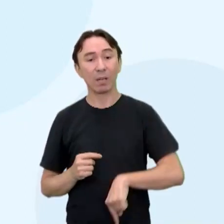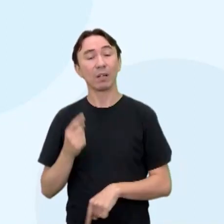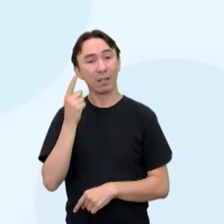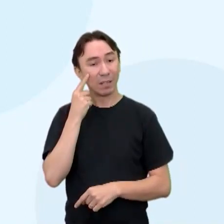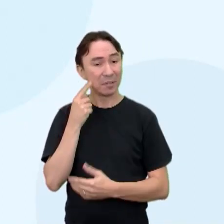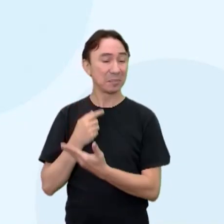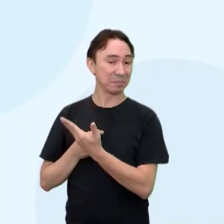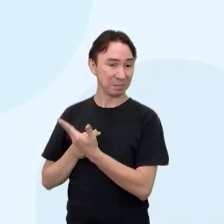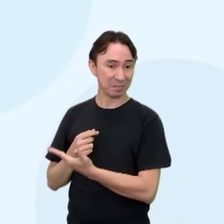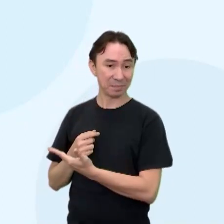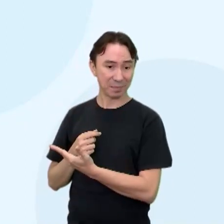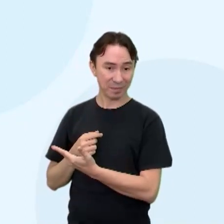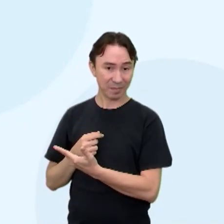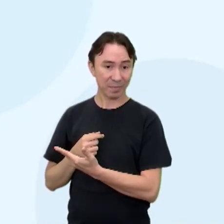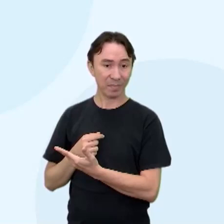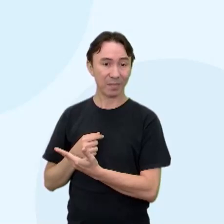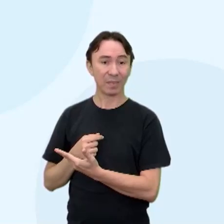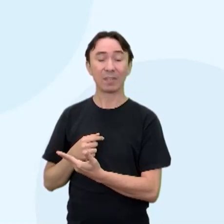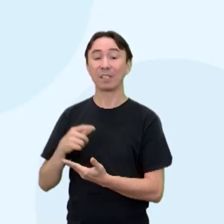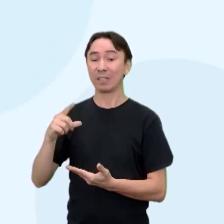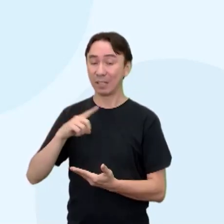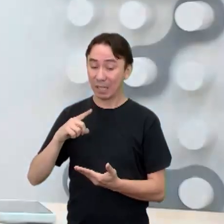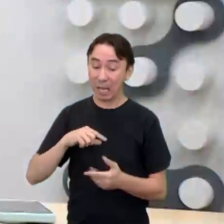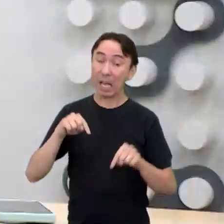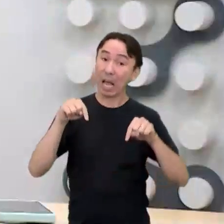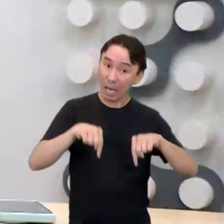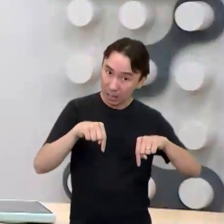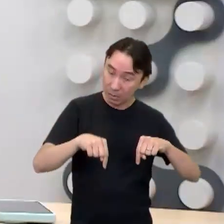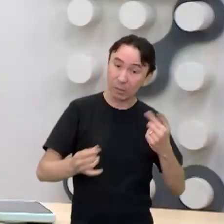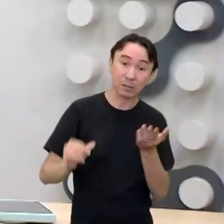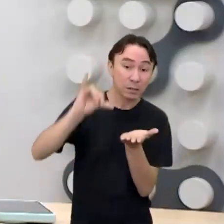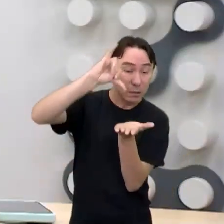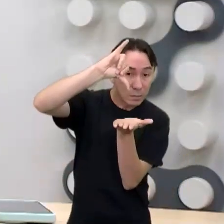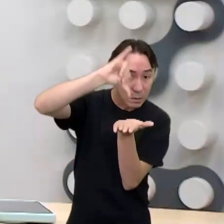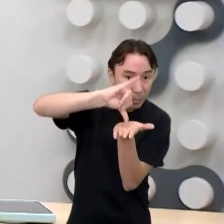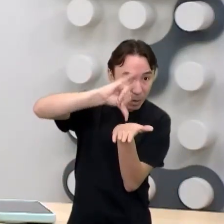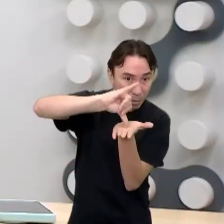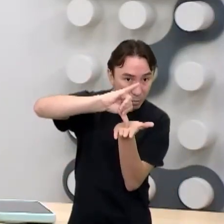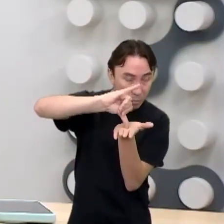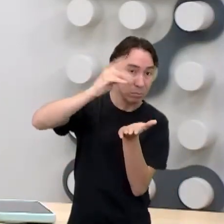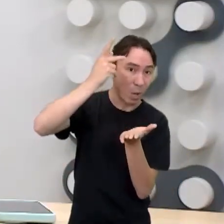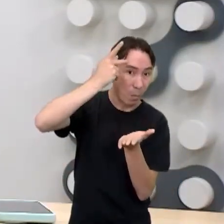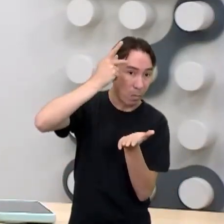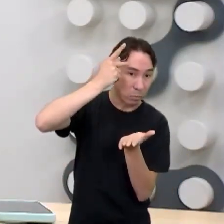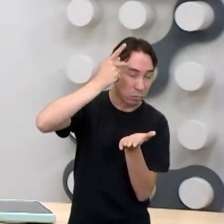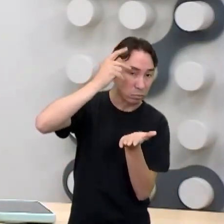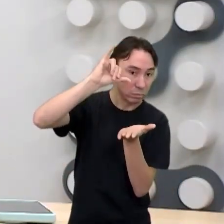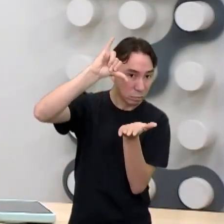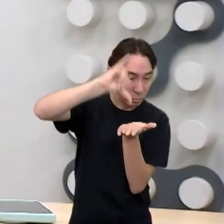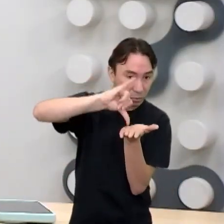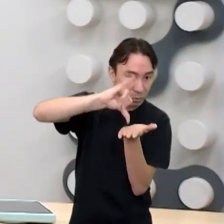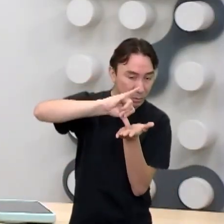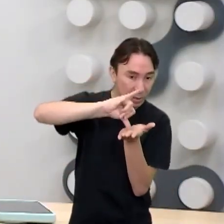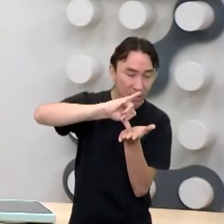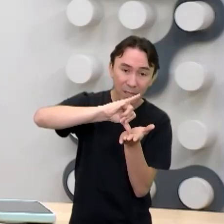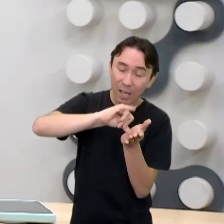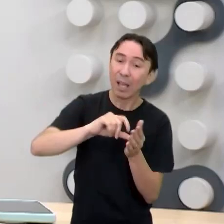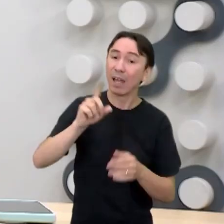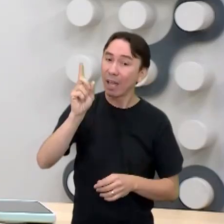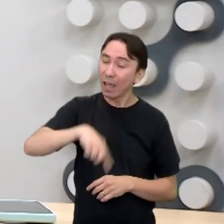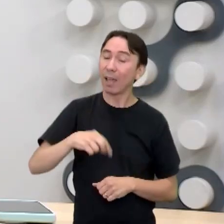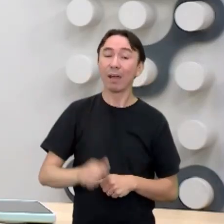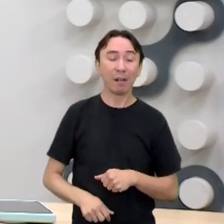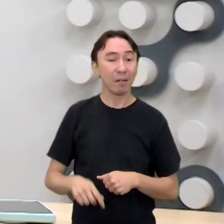territorial. Então nós temos a cidade de São Paulo, tá? Nós estamos falando de cidades, tá? Nós não estamos falando de estados. A cidade de São Paulo é considerada aí a grande